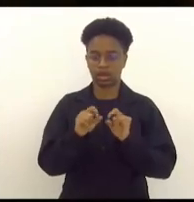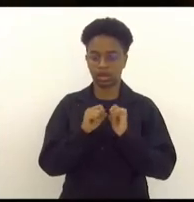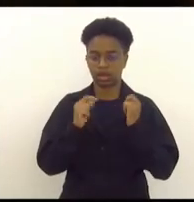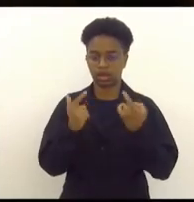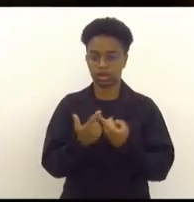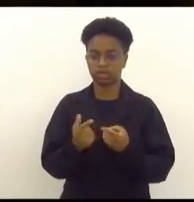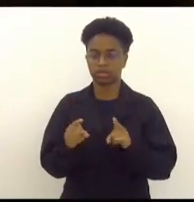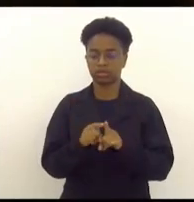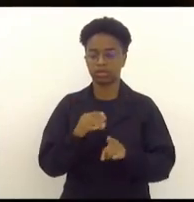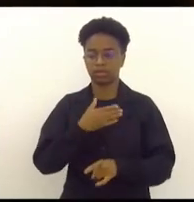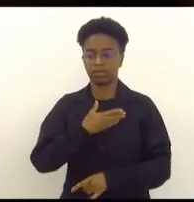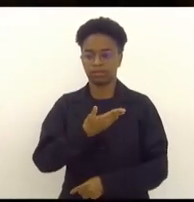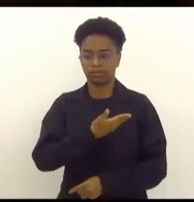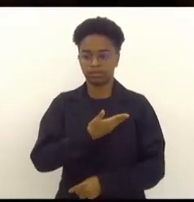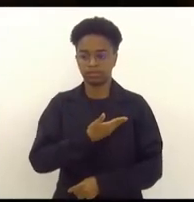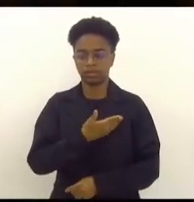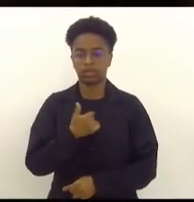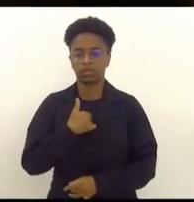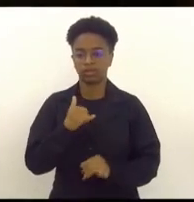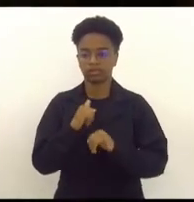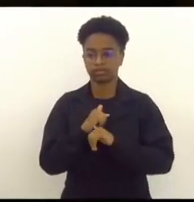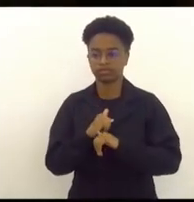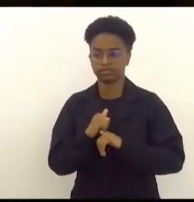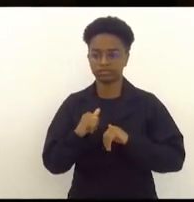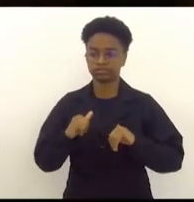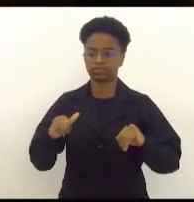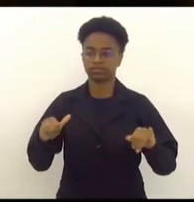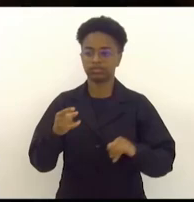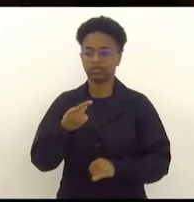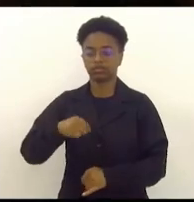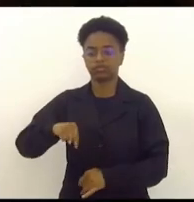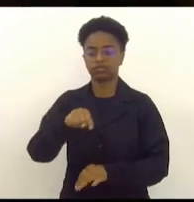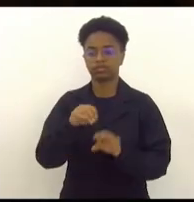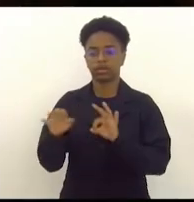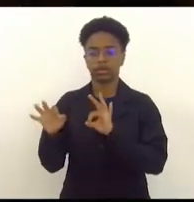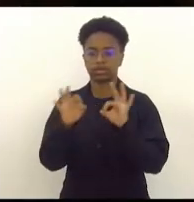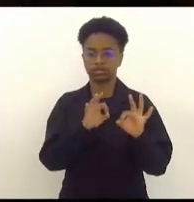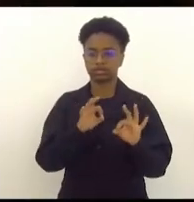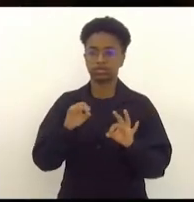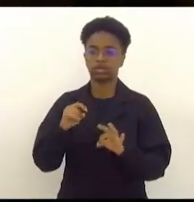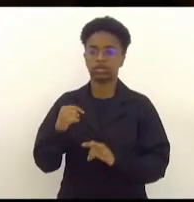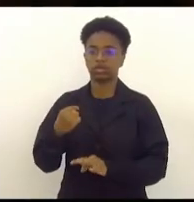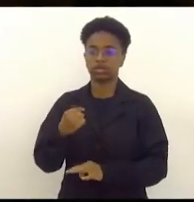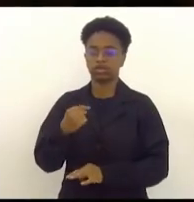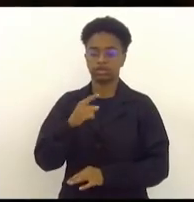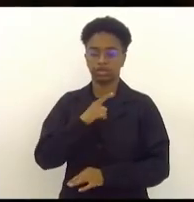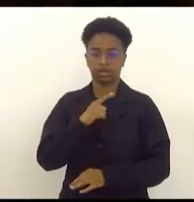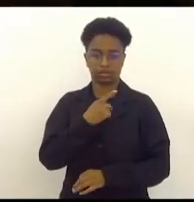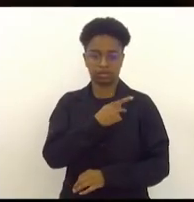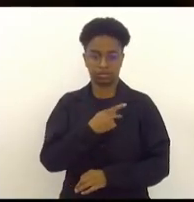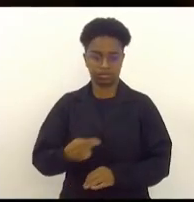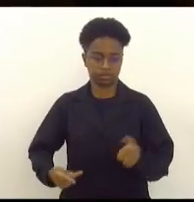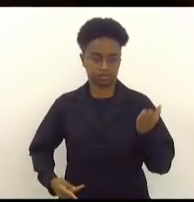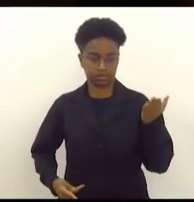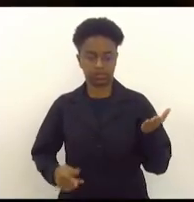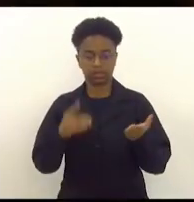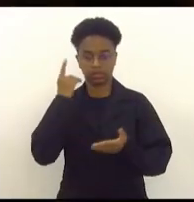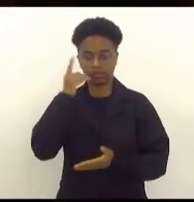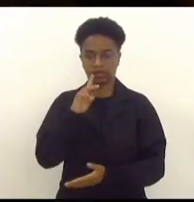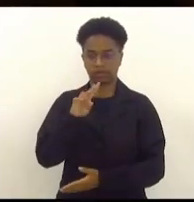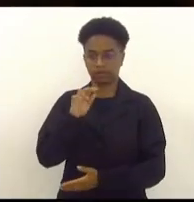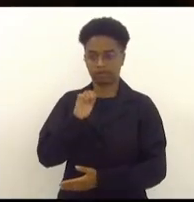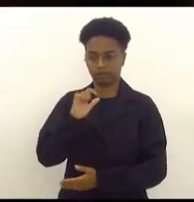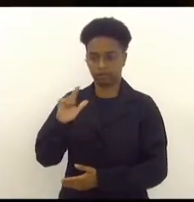que faço questão de enfatizar Mais uma vez você que nos assiste essa sessão está sendo presidida pelo Deputado Valdo